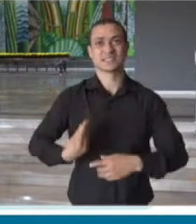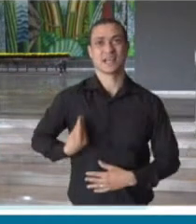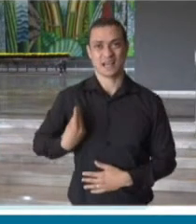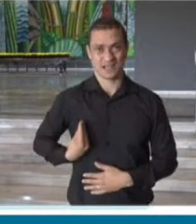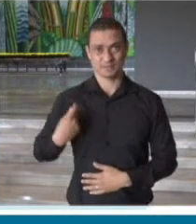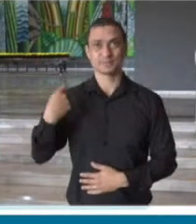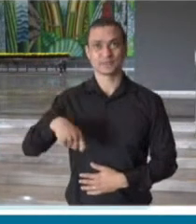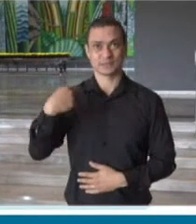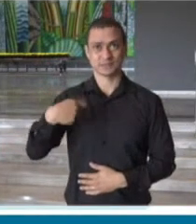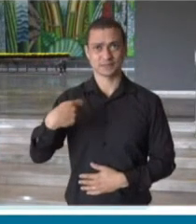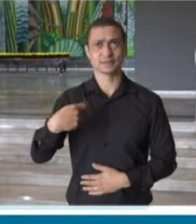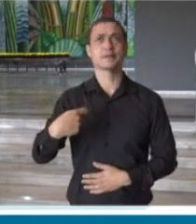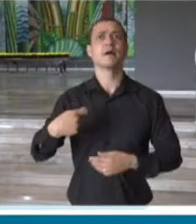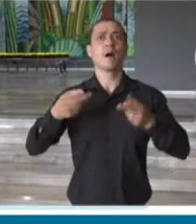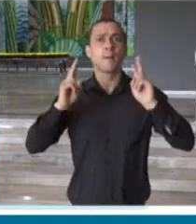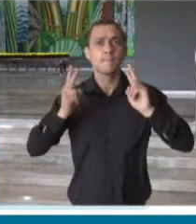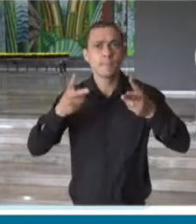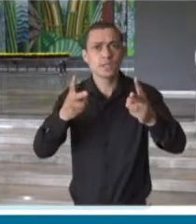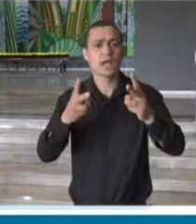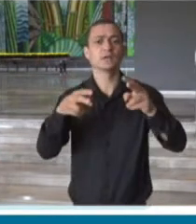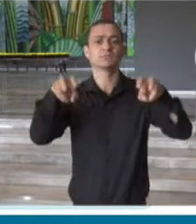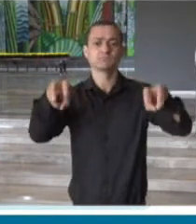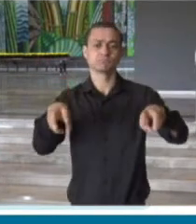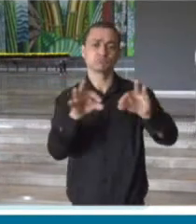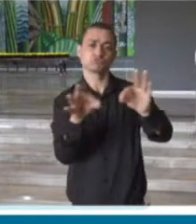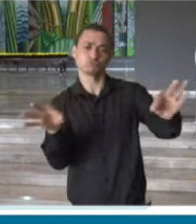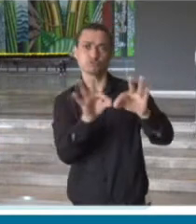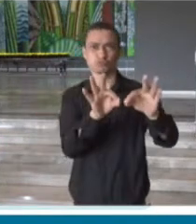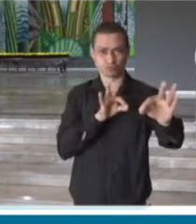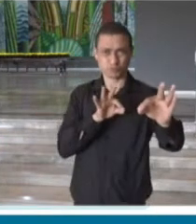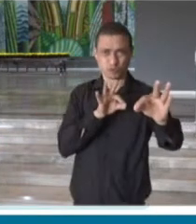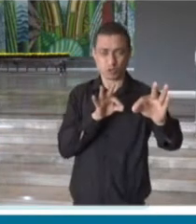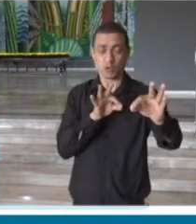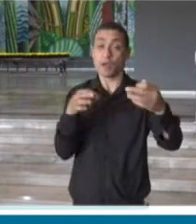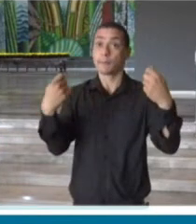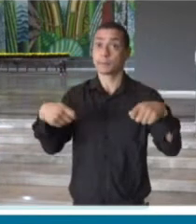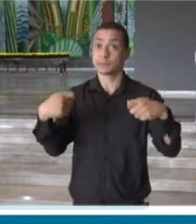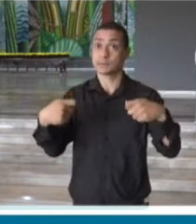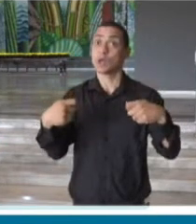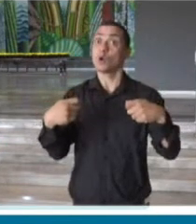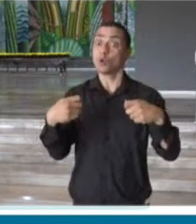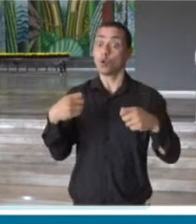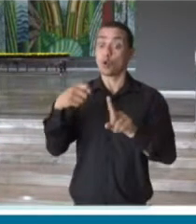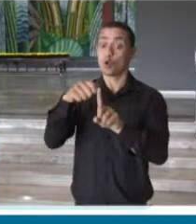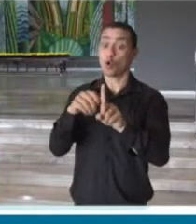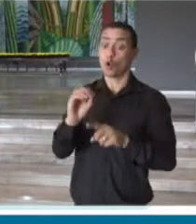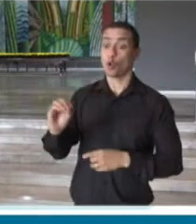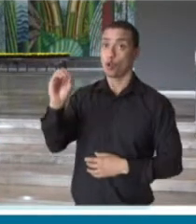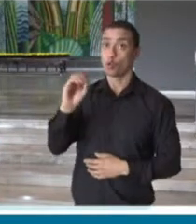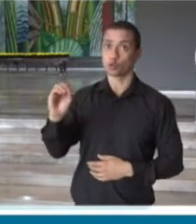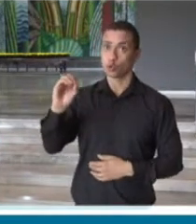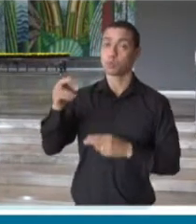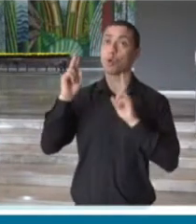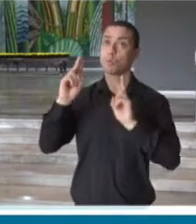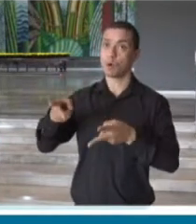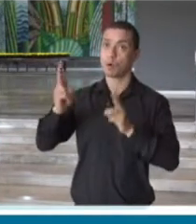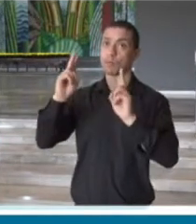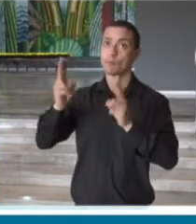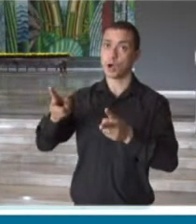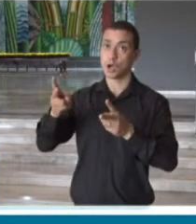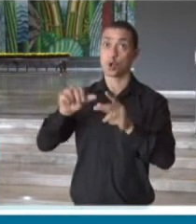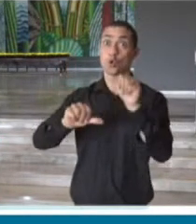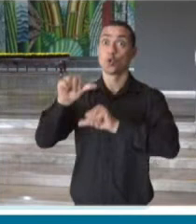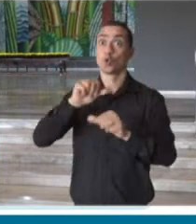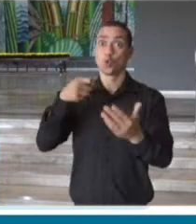mantido o distanciamento com os demais protocolos. Então, no mês de outubro, 1 metro está mantido ainda